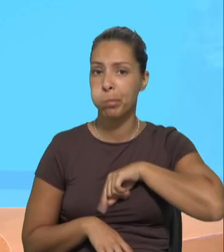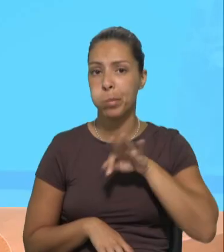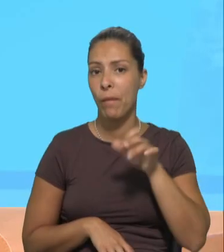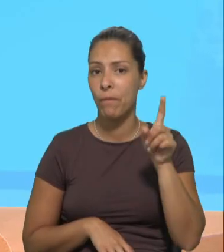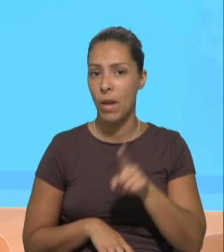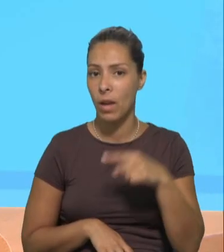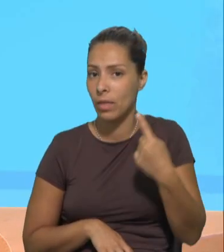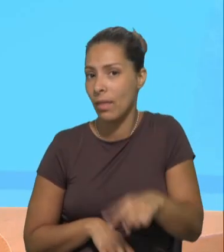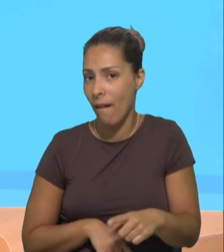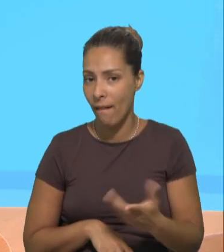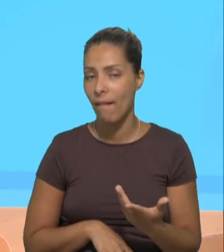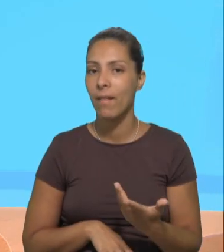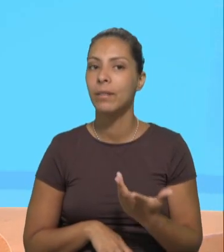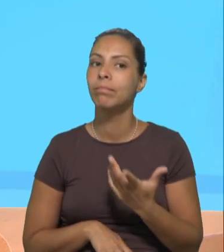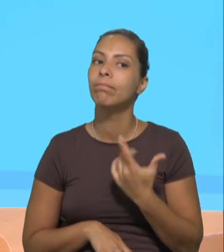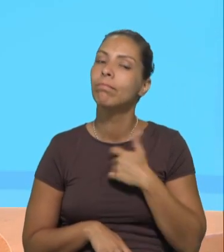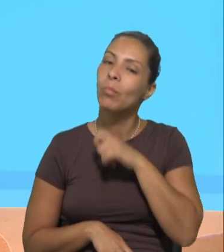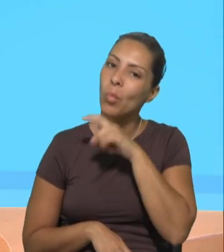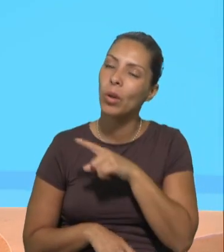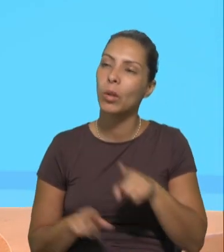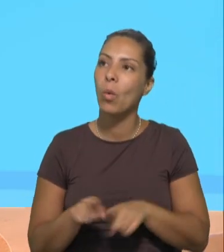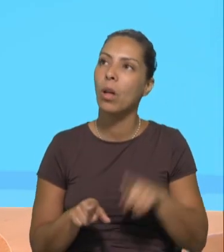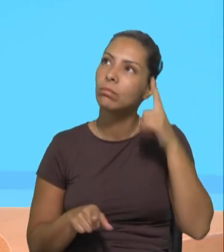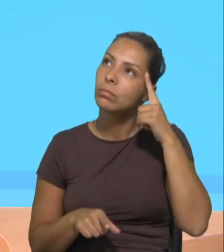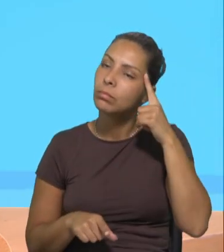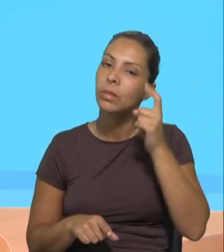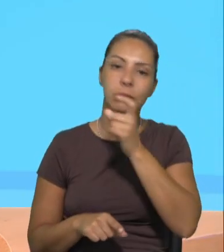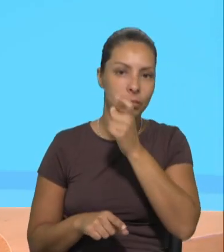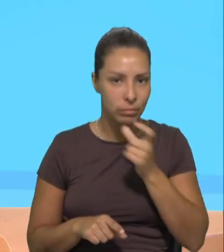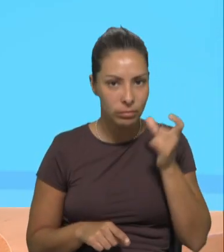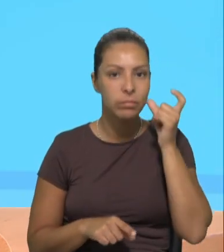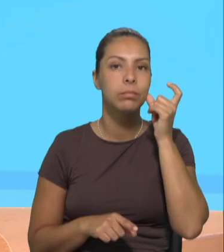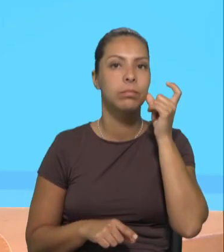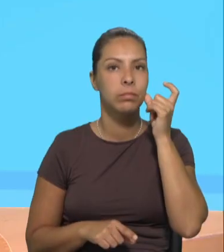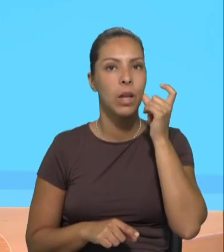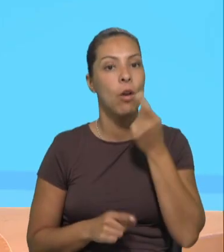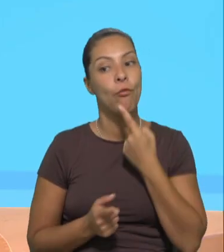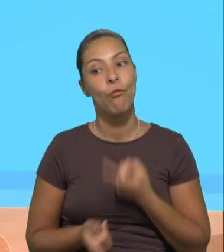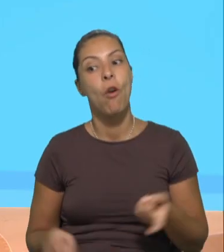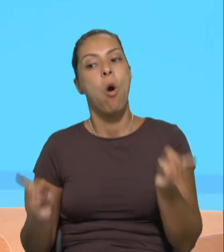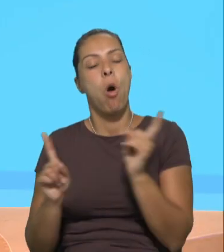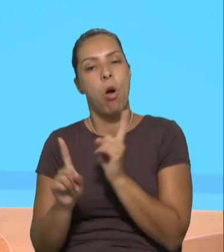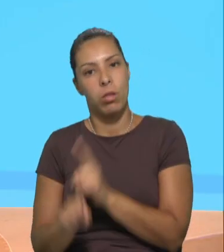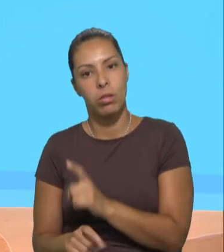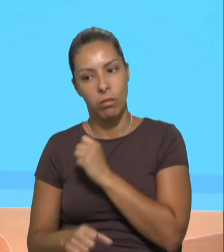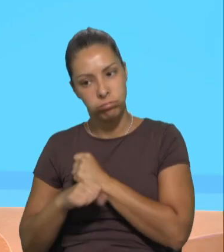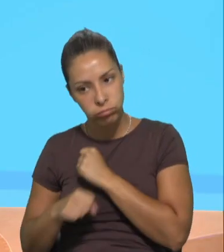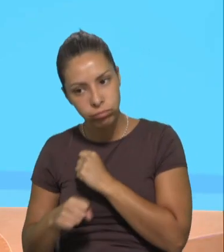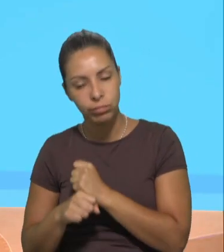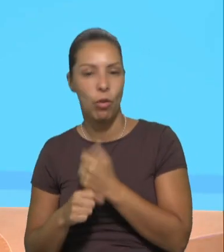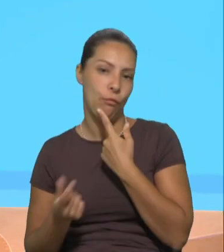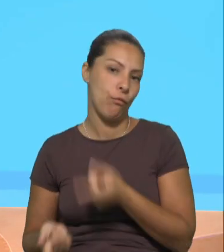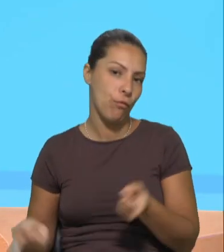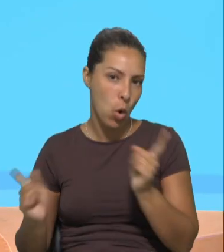este compromisso de repensar. Quando eu voltar às rotinas, quando eu voltar aos compromissos,